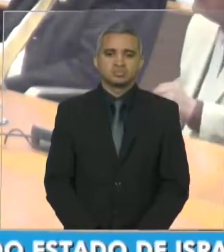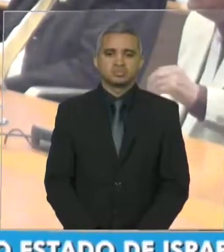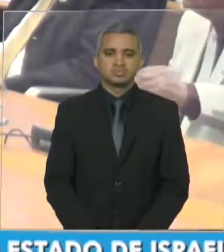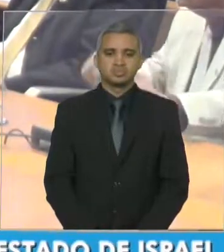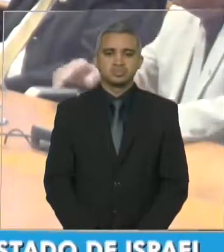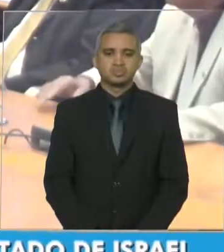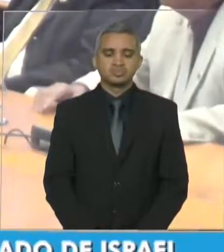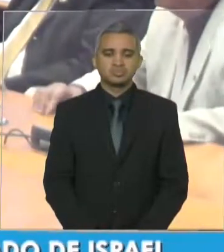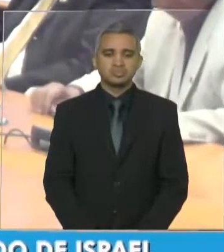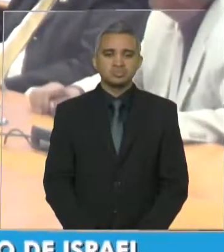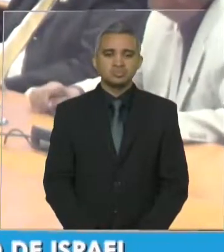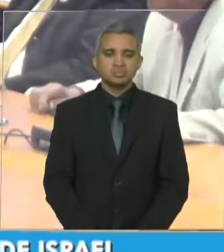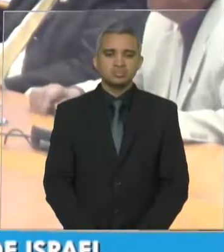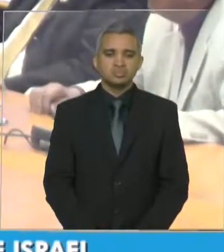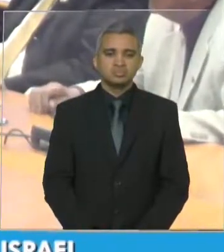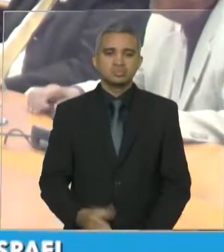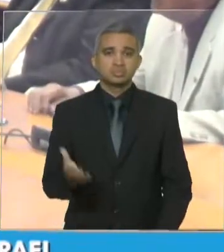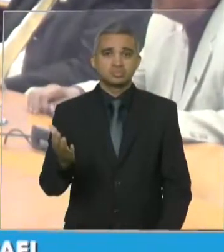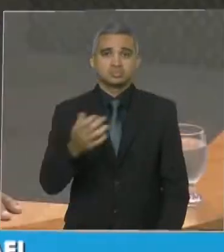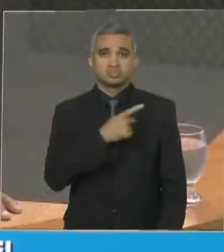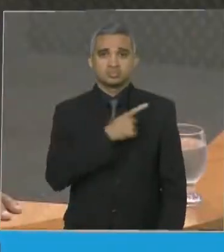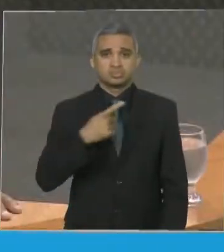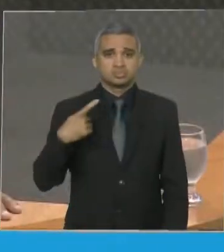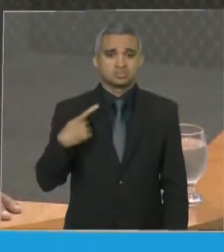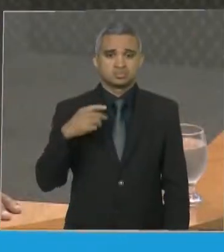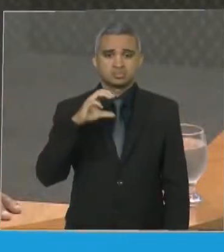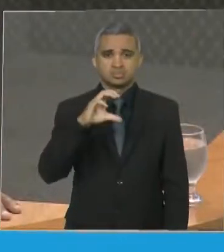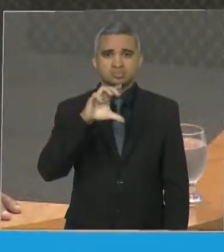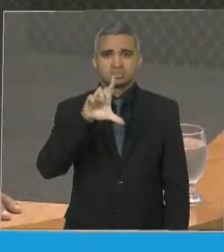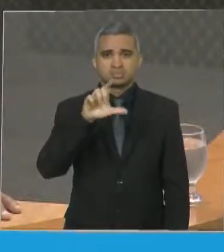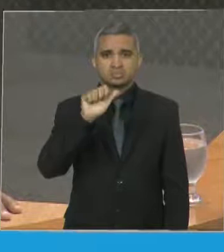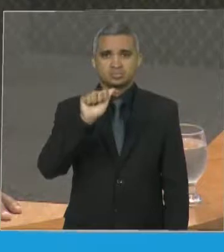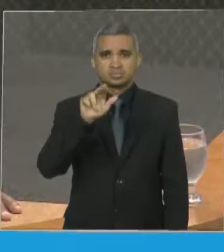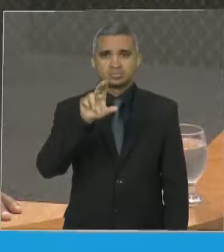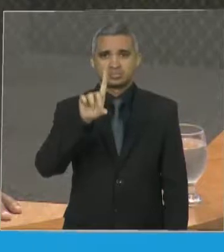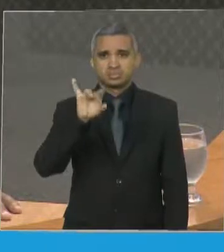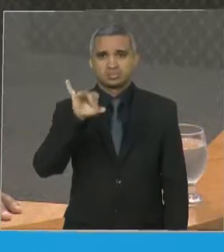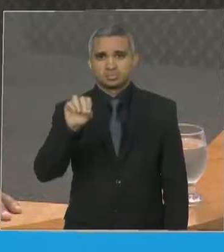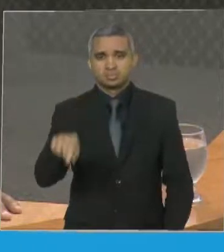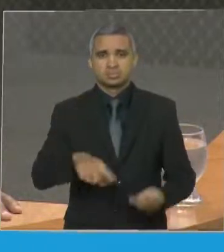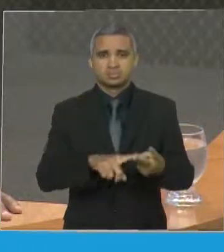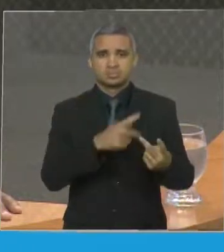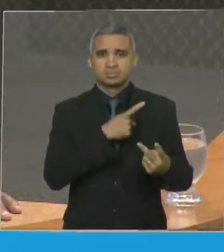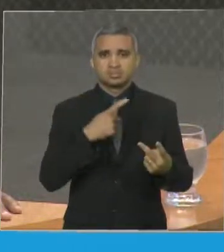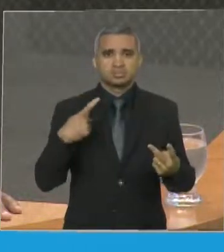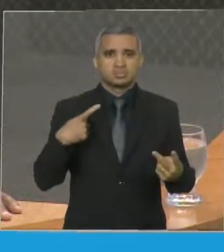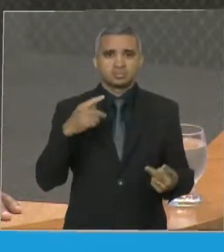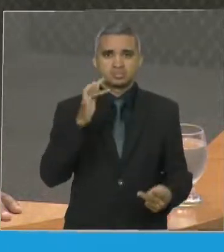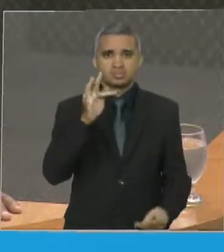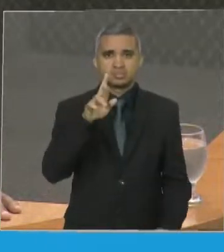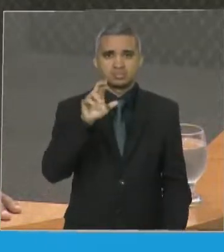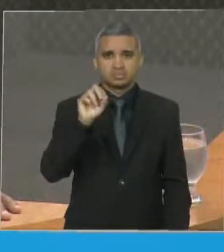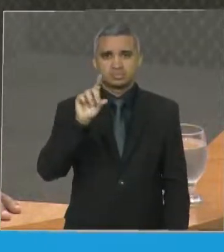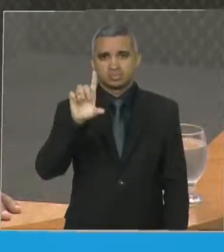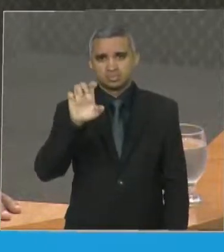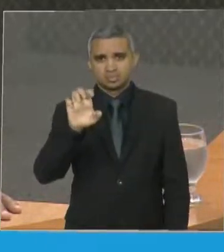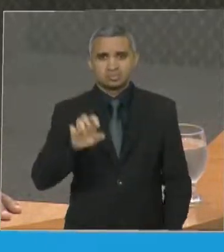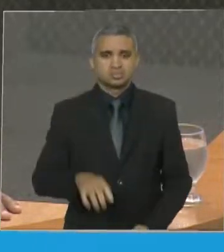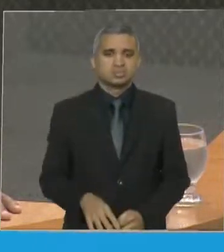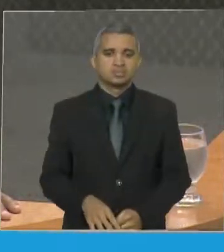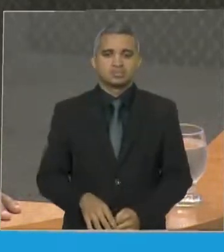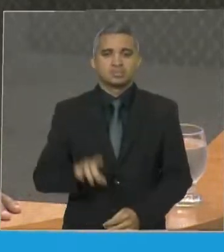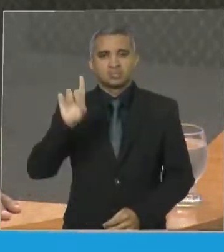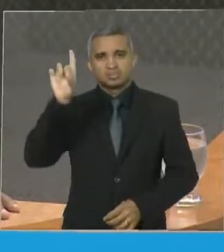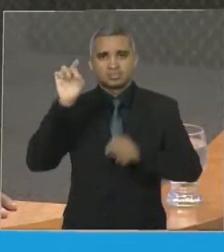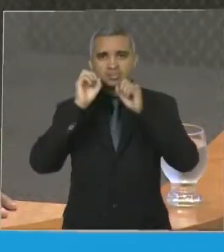Eu estou recebendo aqui meu pastor Cláudio, meu pastor Froes. Deus abençoe o senhor. Muito obrigado pela sua presença